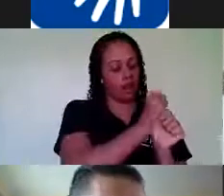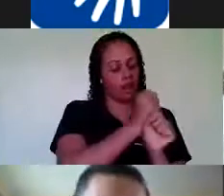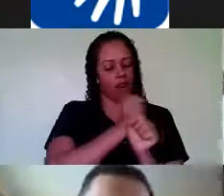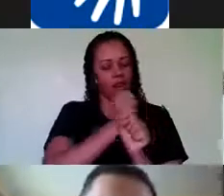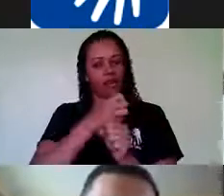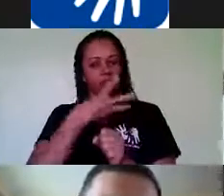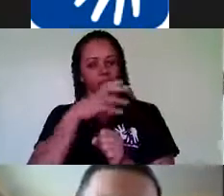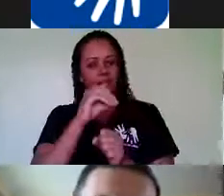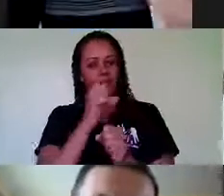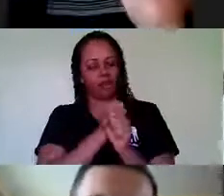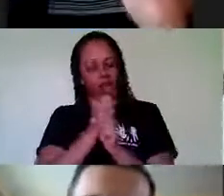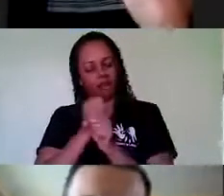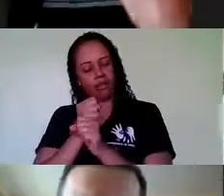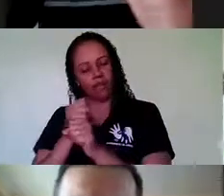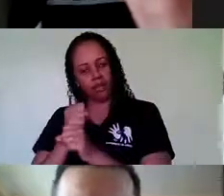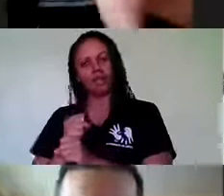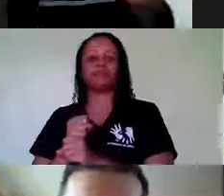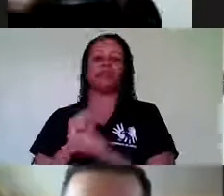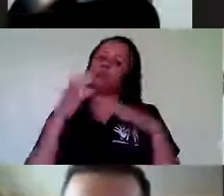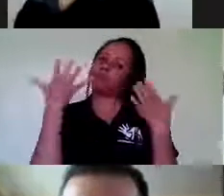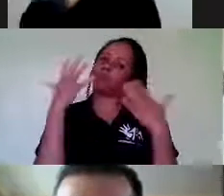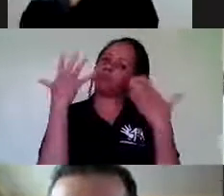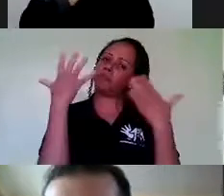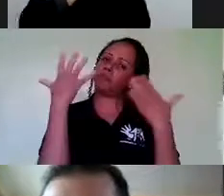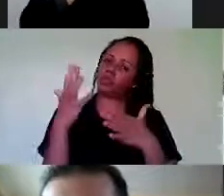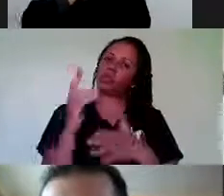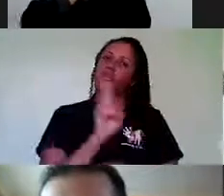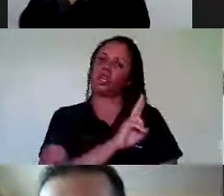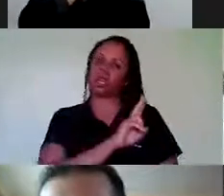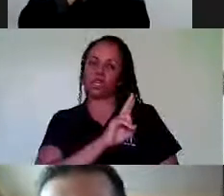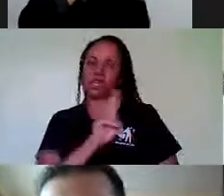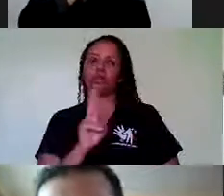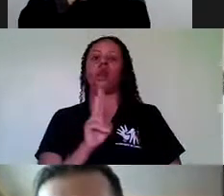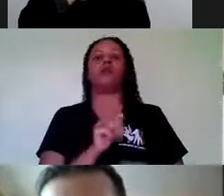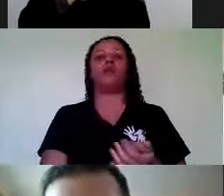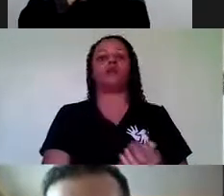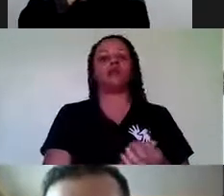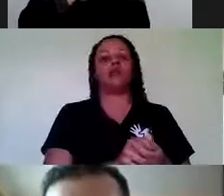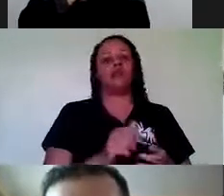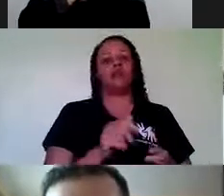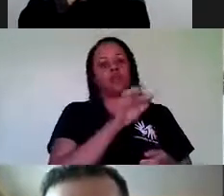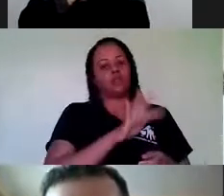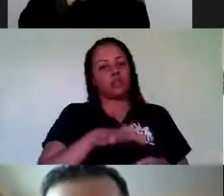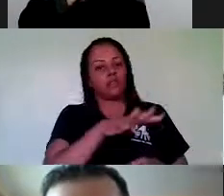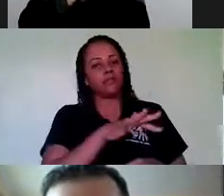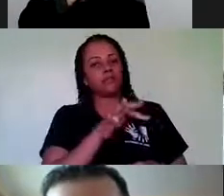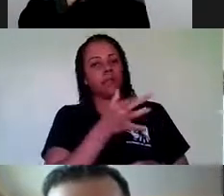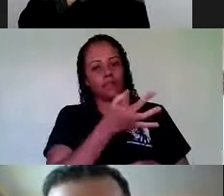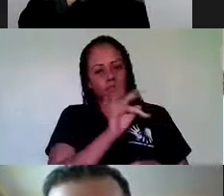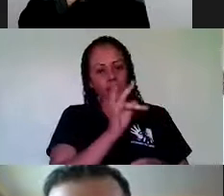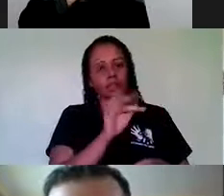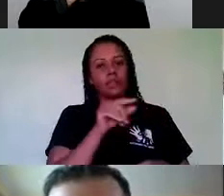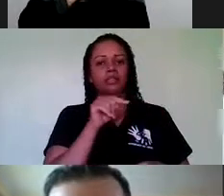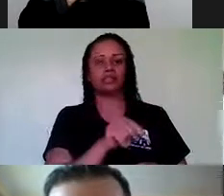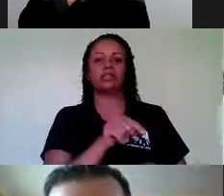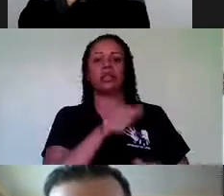da cidadania. Então, parabenizar, entendeu? Em nome da Federação dos Químicos, de toda a direção da Federação dos Químicos, como também